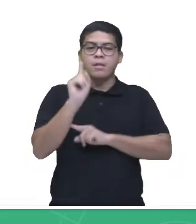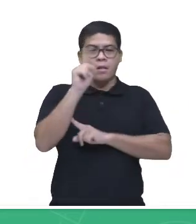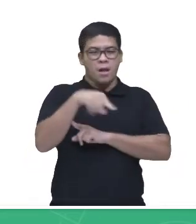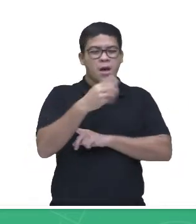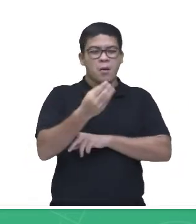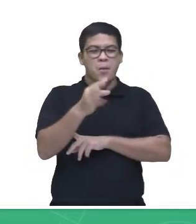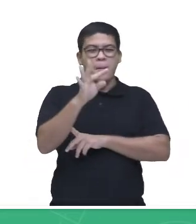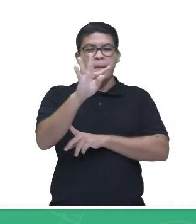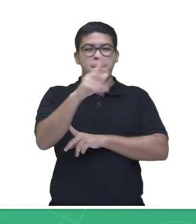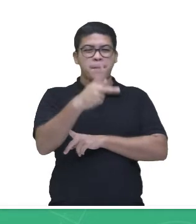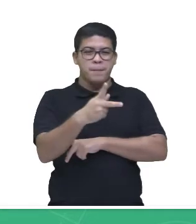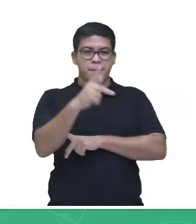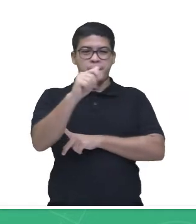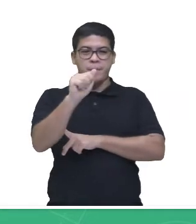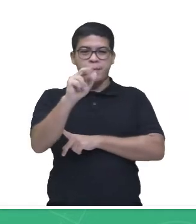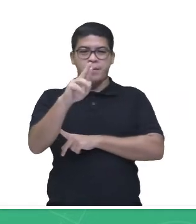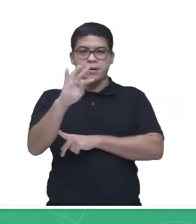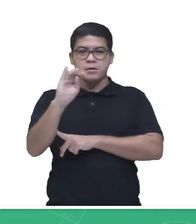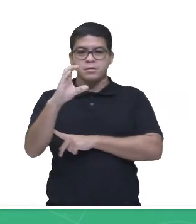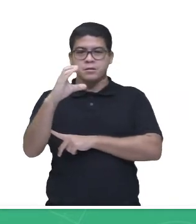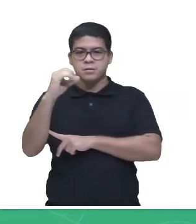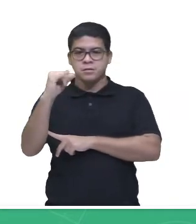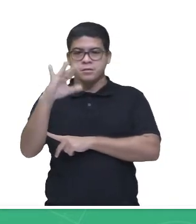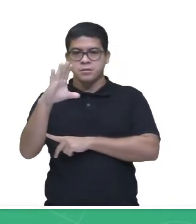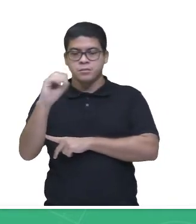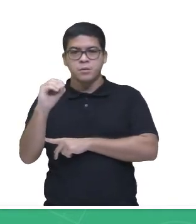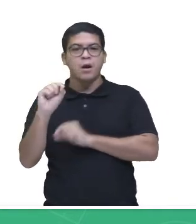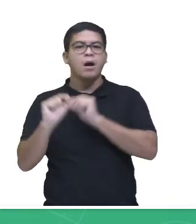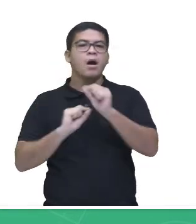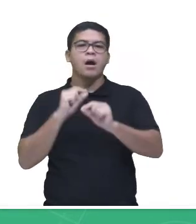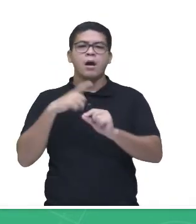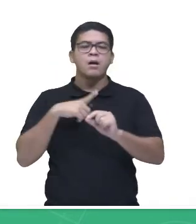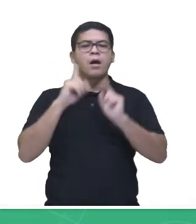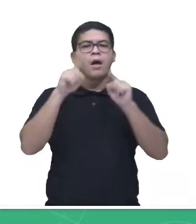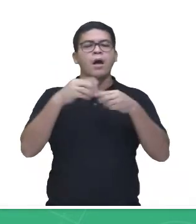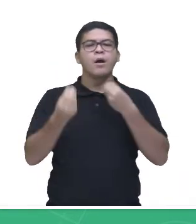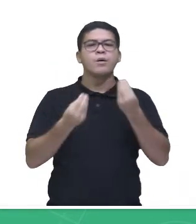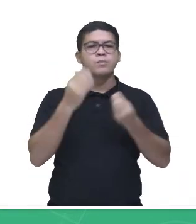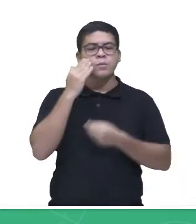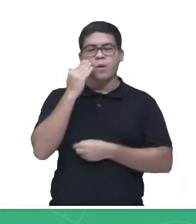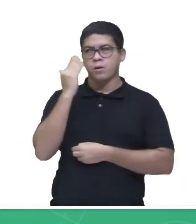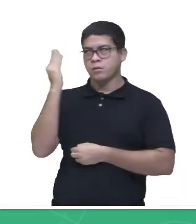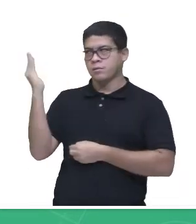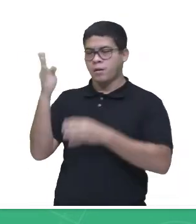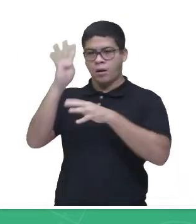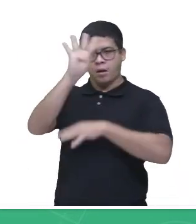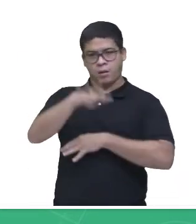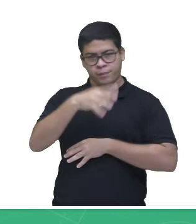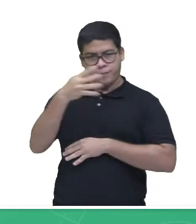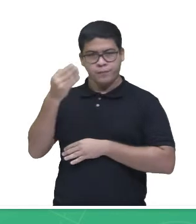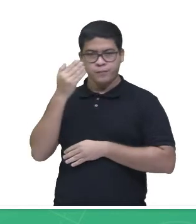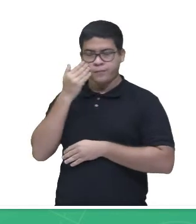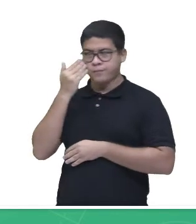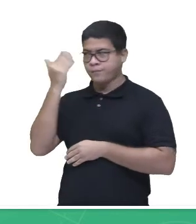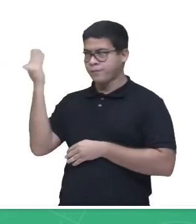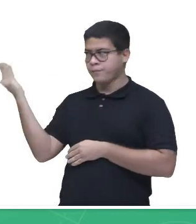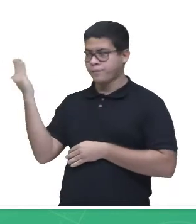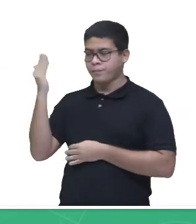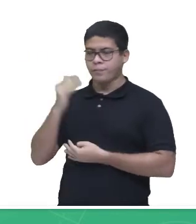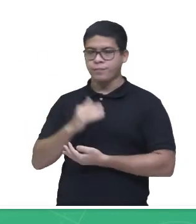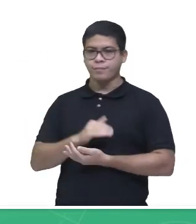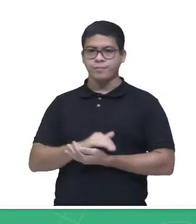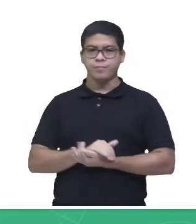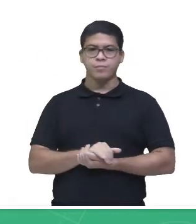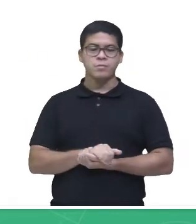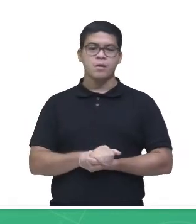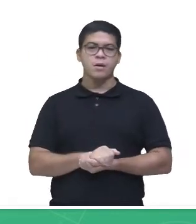aqui, ó, ok? Professor, como é que fica isso mesmo? Vamos lá, tá aqui. Vamos começar pelo verbo haber, que é o verbo auxiliar,